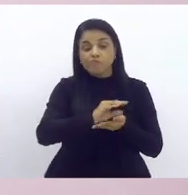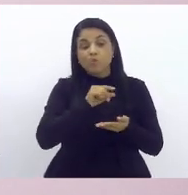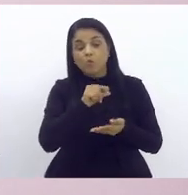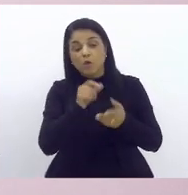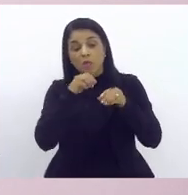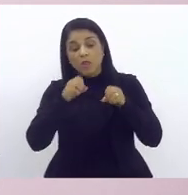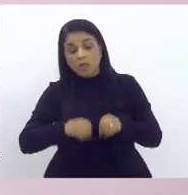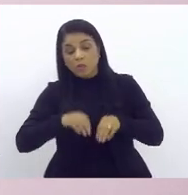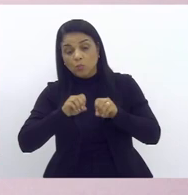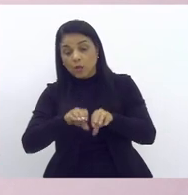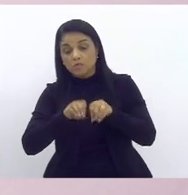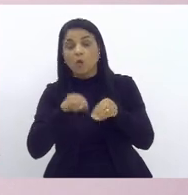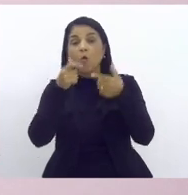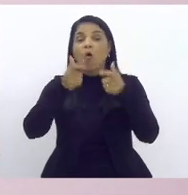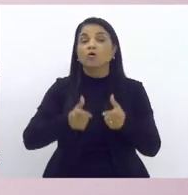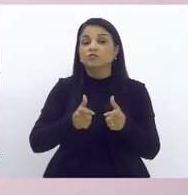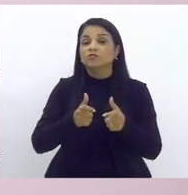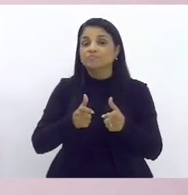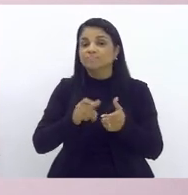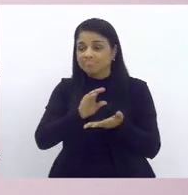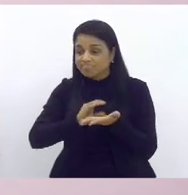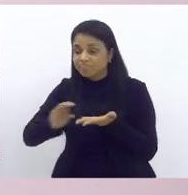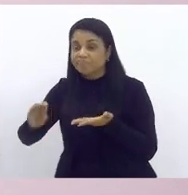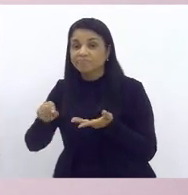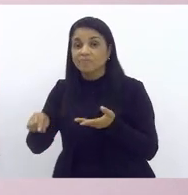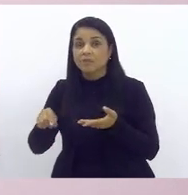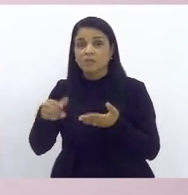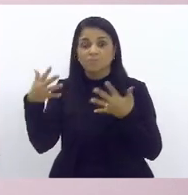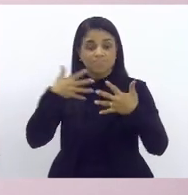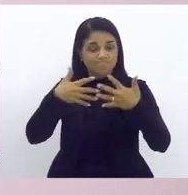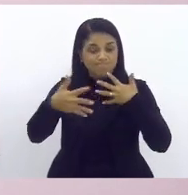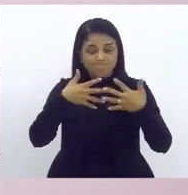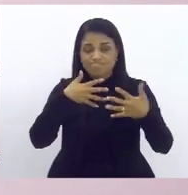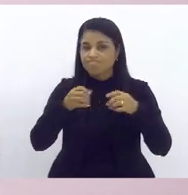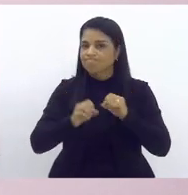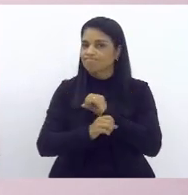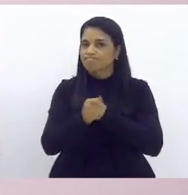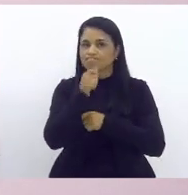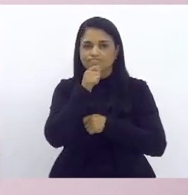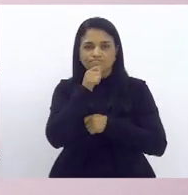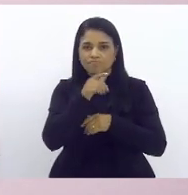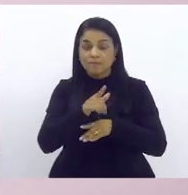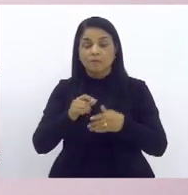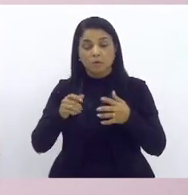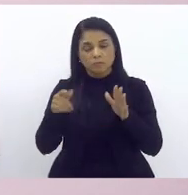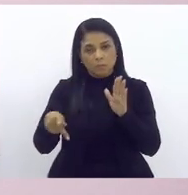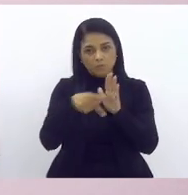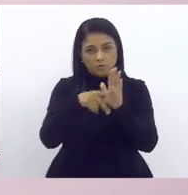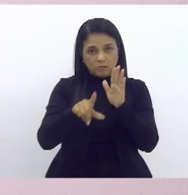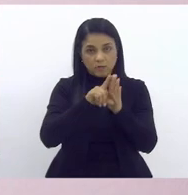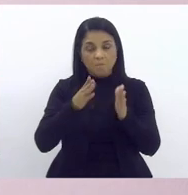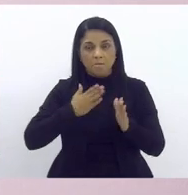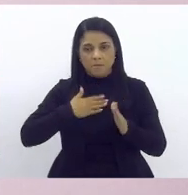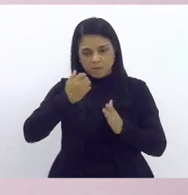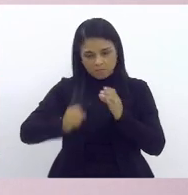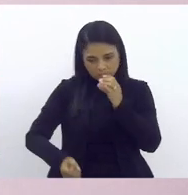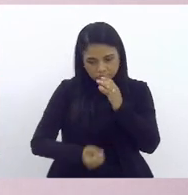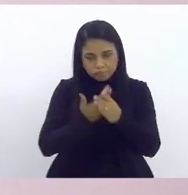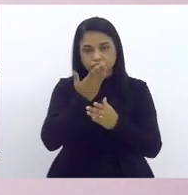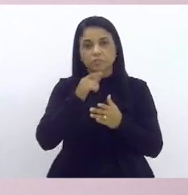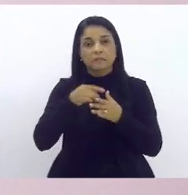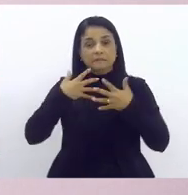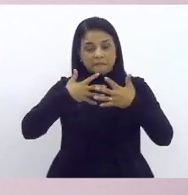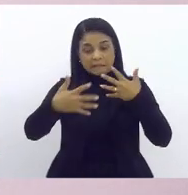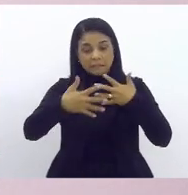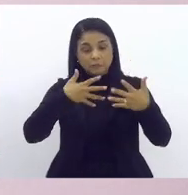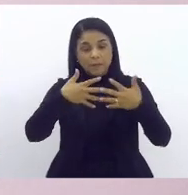vindo para cá, para onde que está indo? E a gente não consegue ver isso. Então, já tem um projeto de lei protocolado aqui, de minha autoria, pedindo transparência